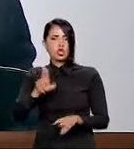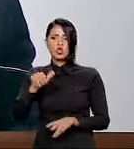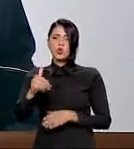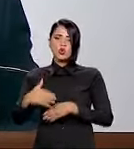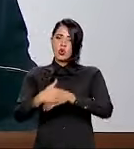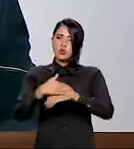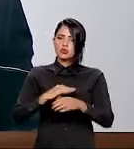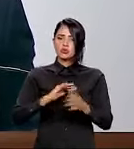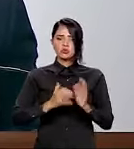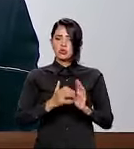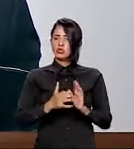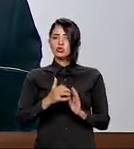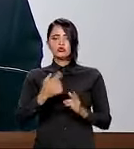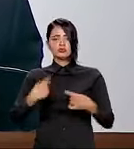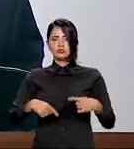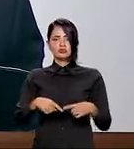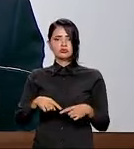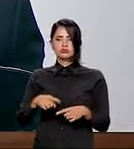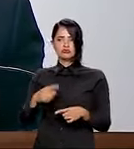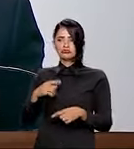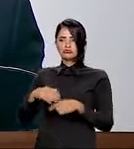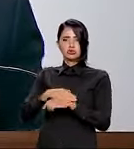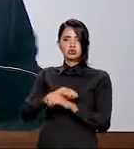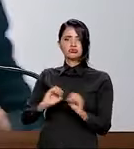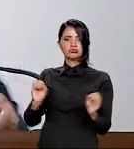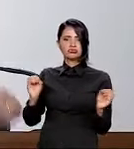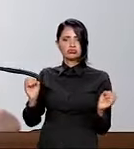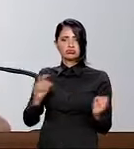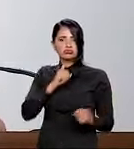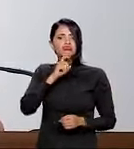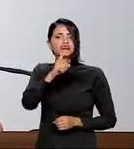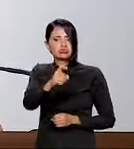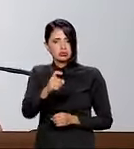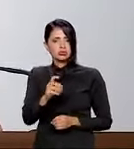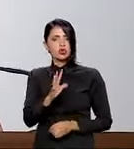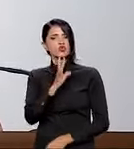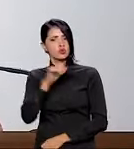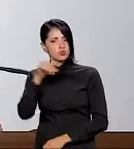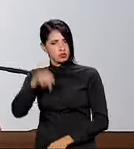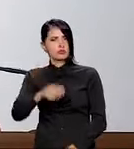conversou com partido político, ninguém. Aí eu conheci no Brasil.